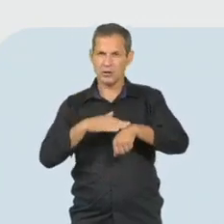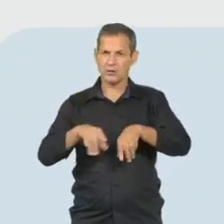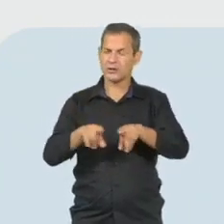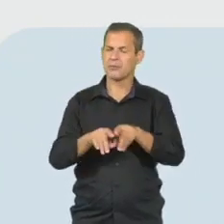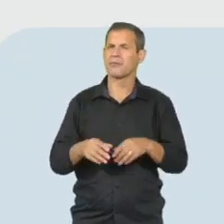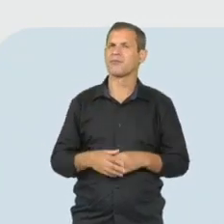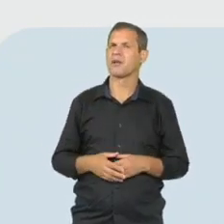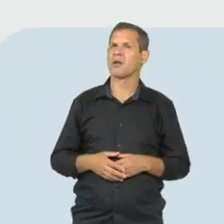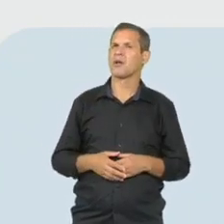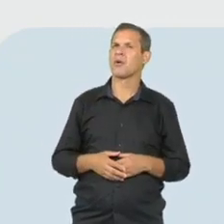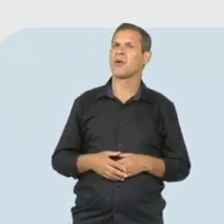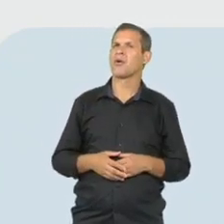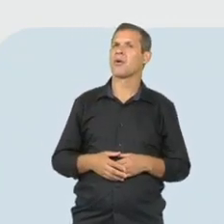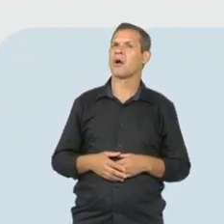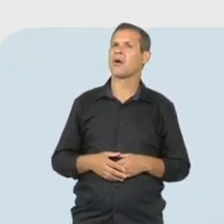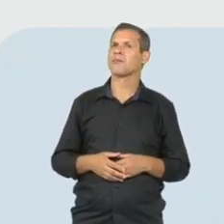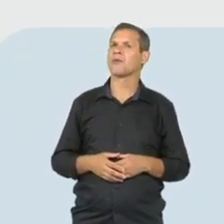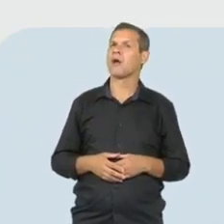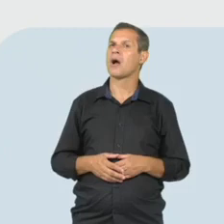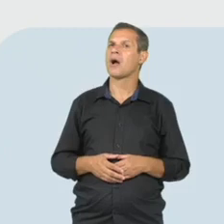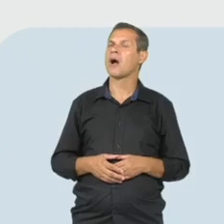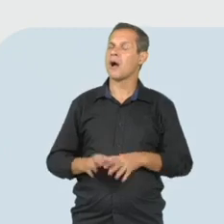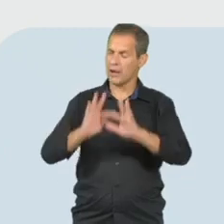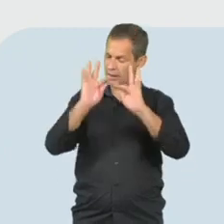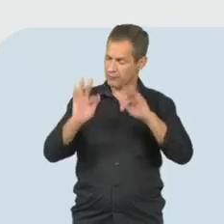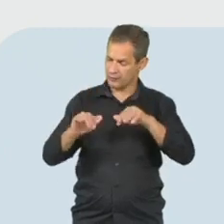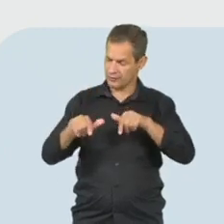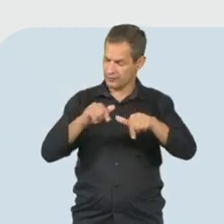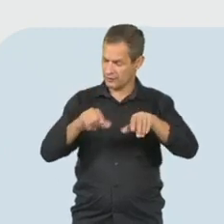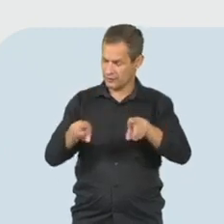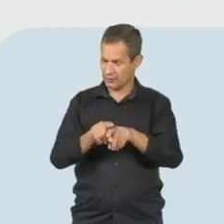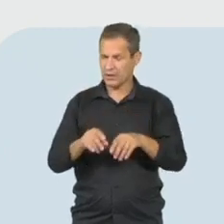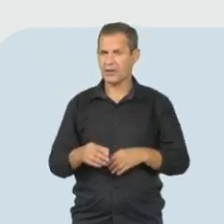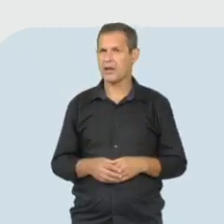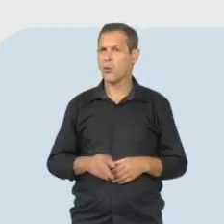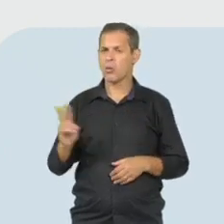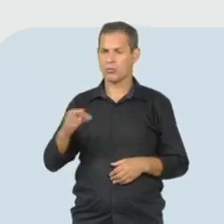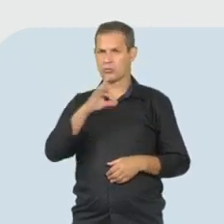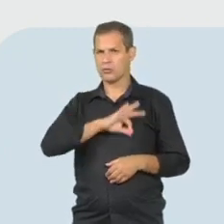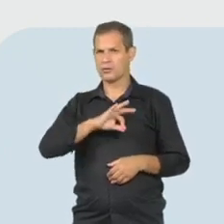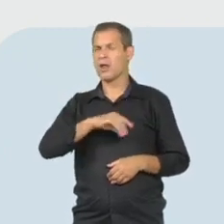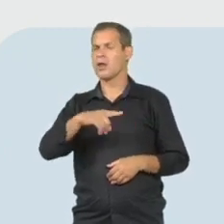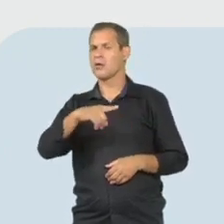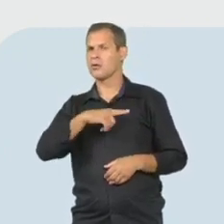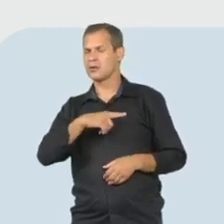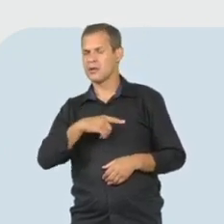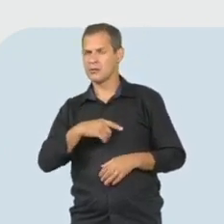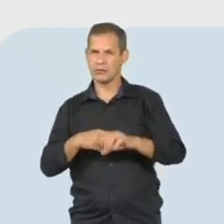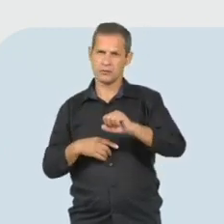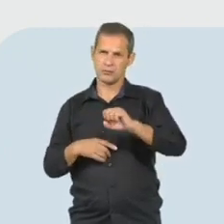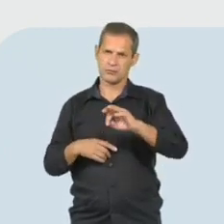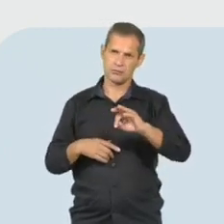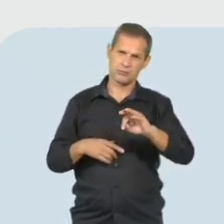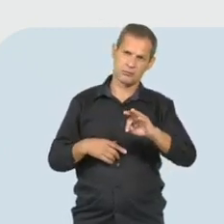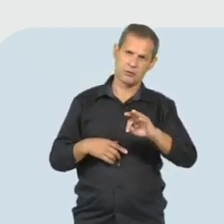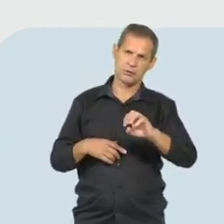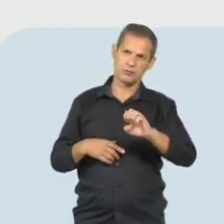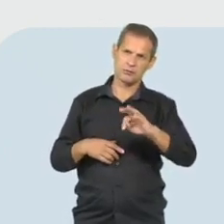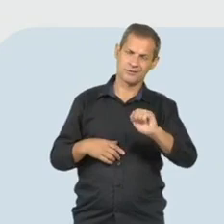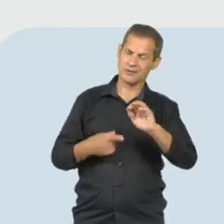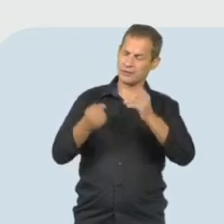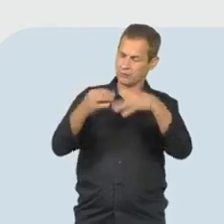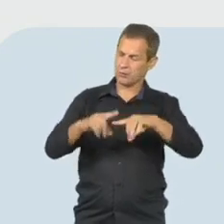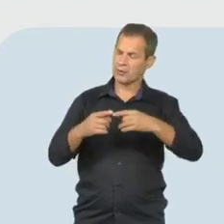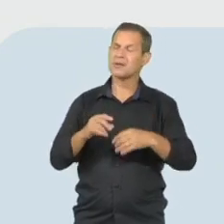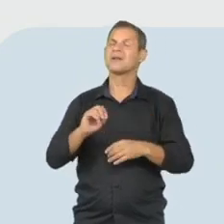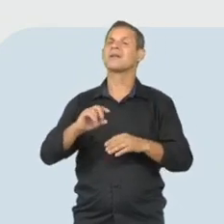ao emprego e também as condições e valores de salários. Eu tenho algumas setas aqui, já vou explicar para você do que